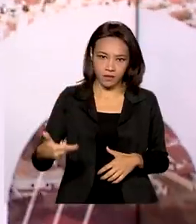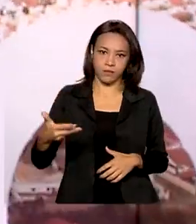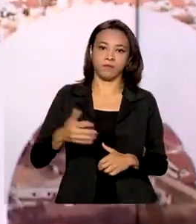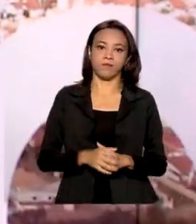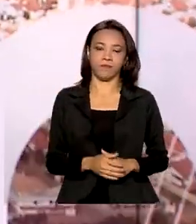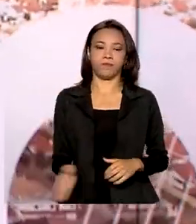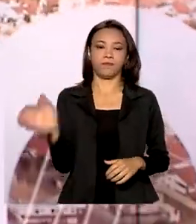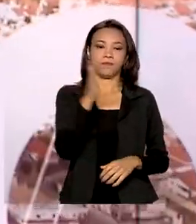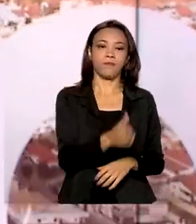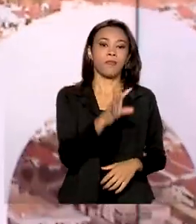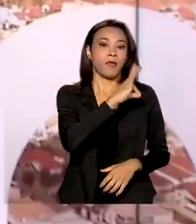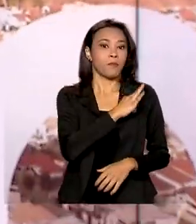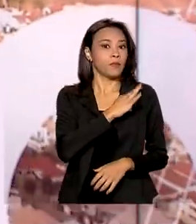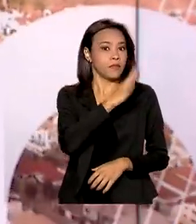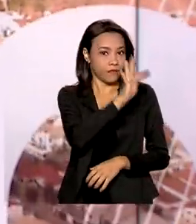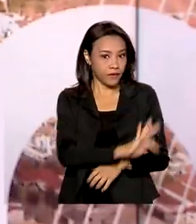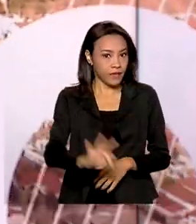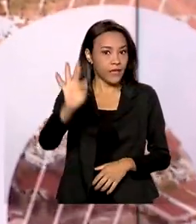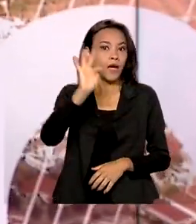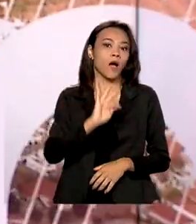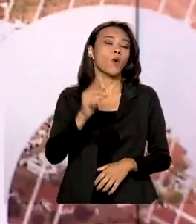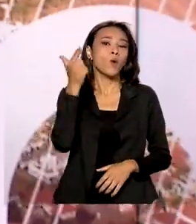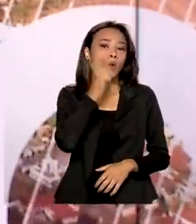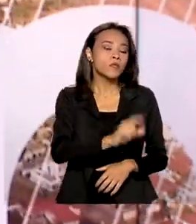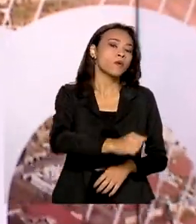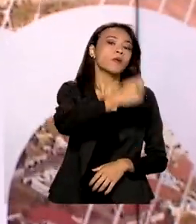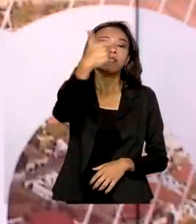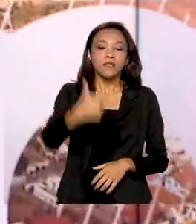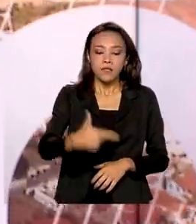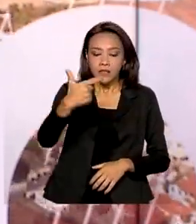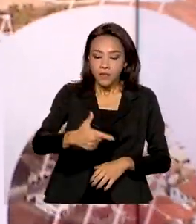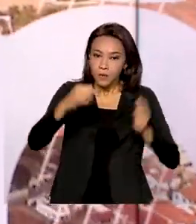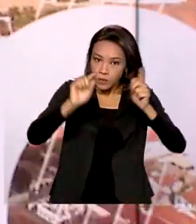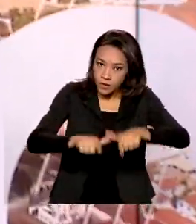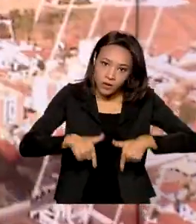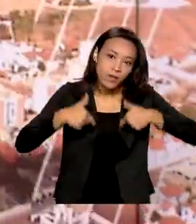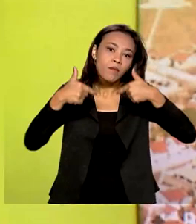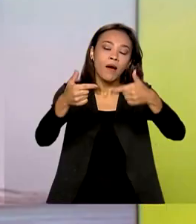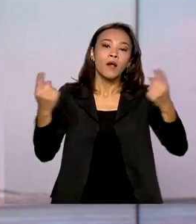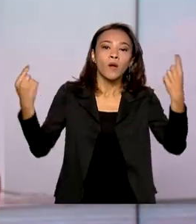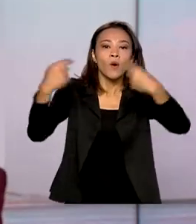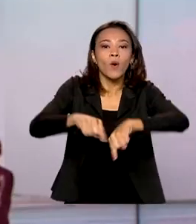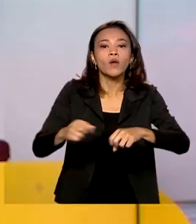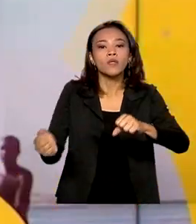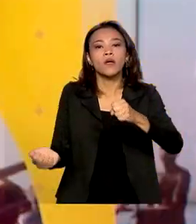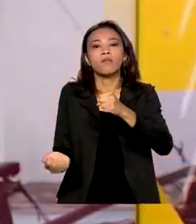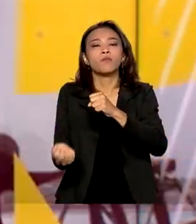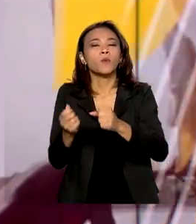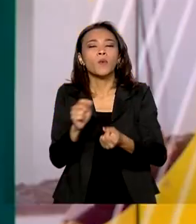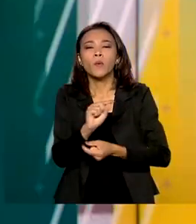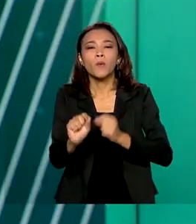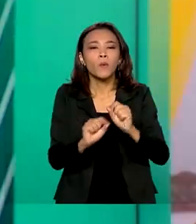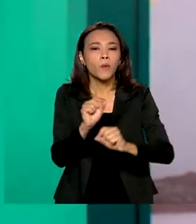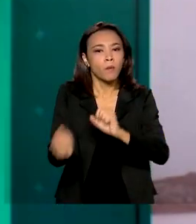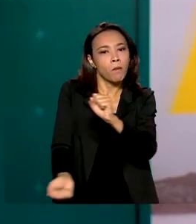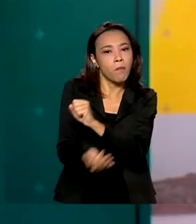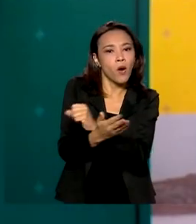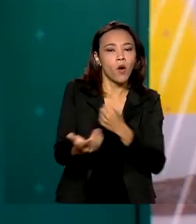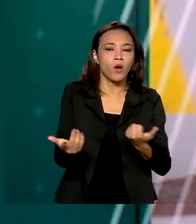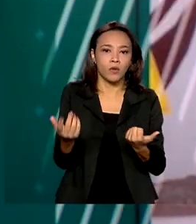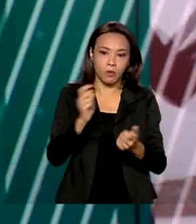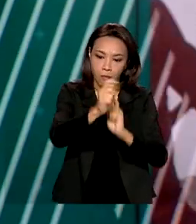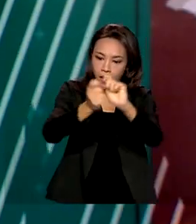E a Polícia Federal cumpriu a segunda fase da operação de combate a golpes no pagamento do auxílio emergencial. A